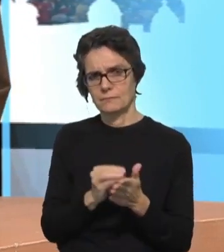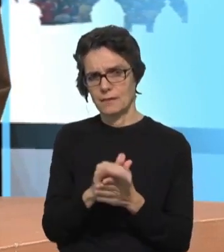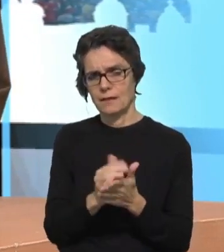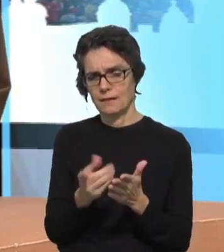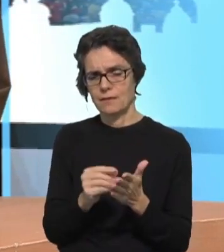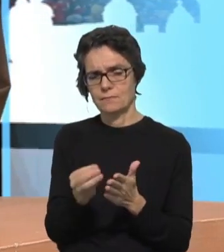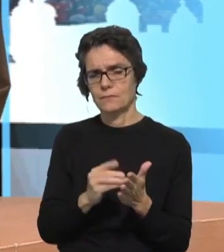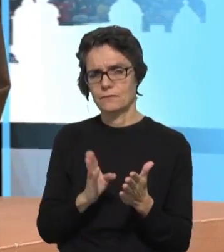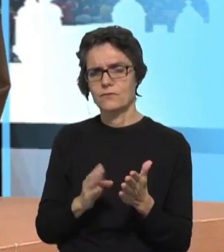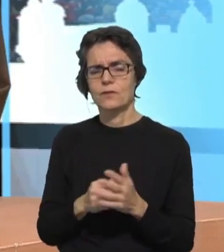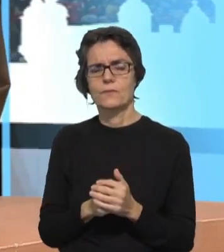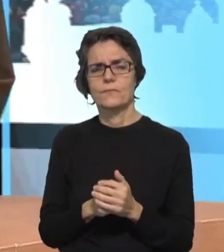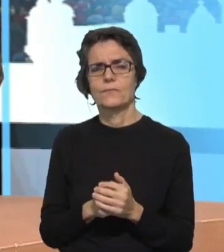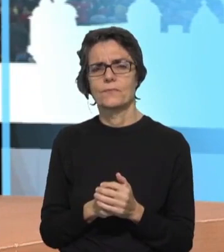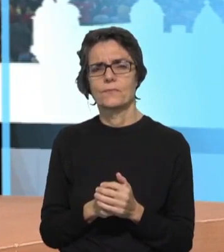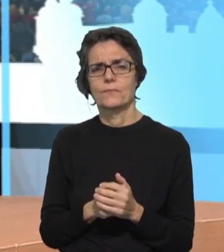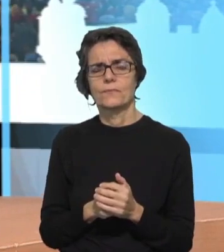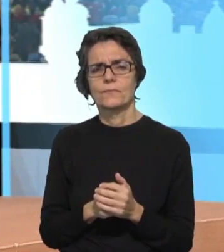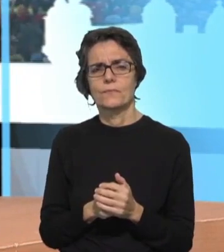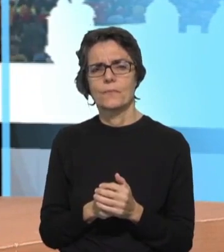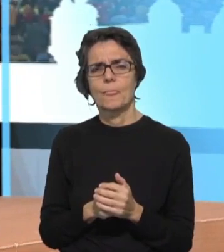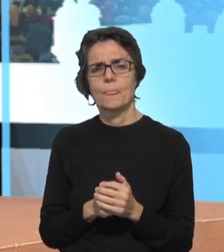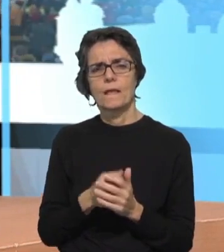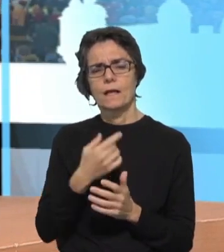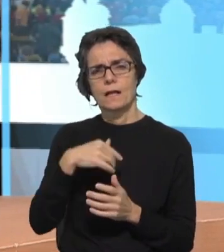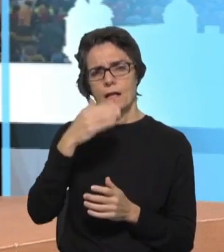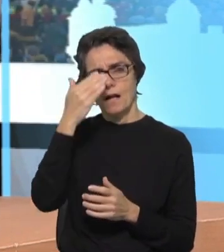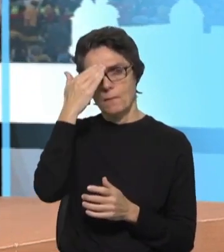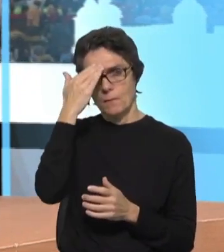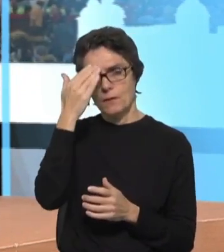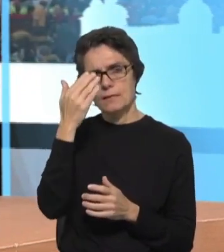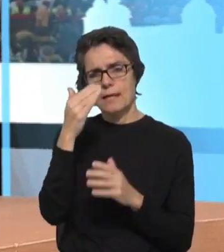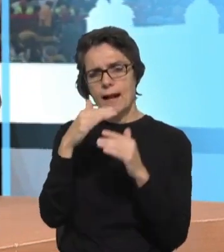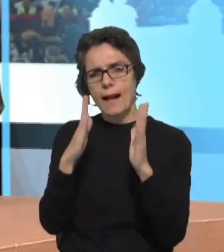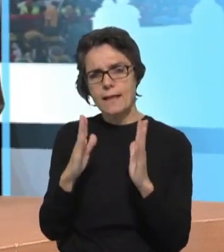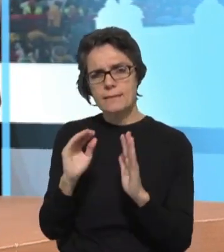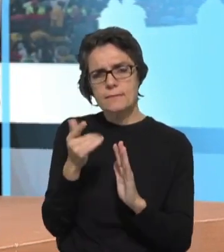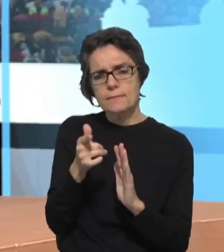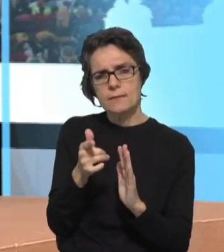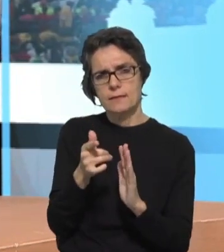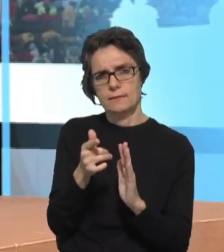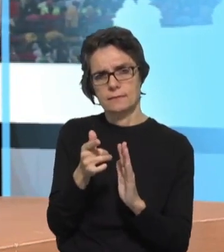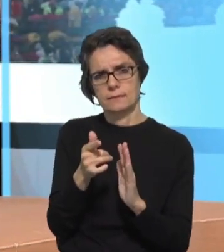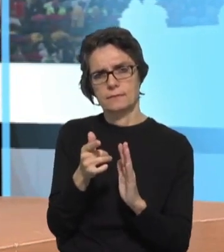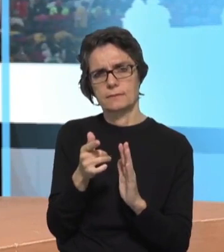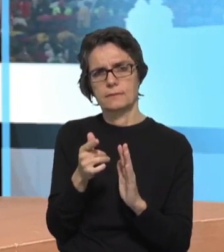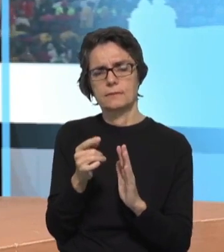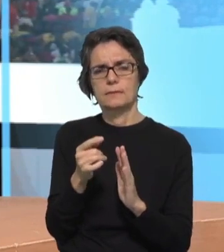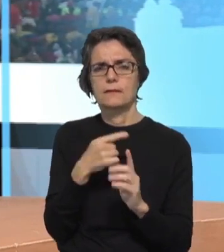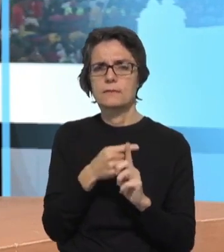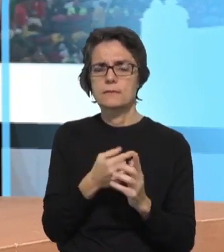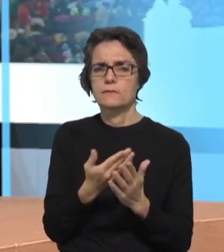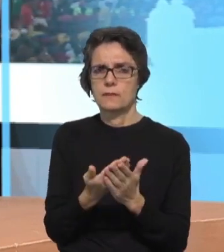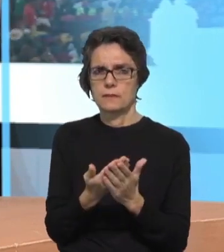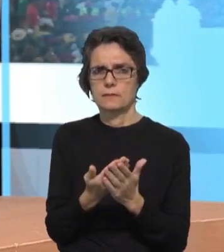referido, a recordar, fazer memória deste primeiro presépio que Francisco Assis traz ao mundo e à Igreja, é fazer